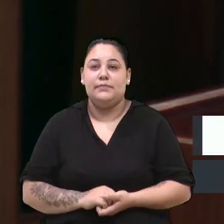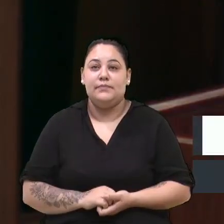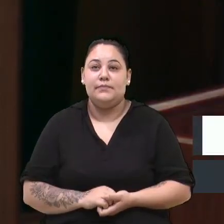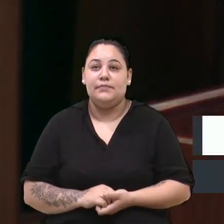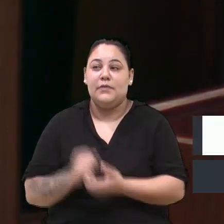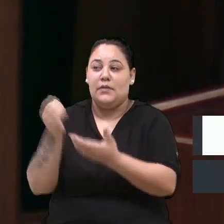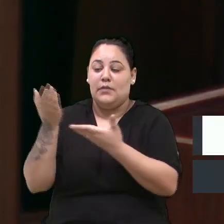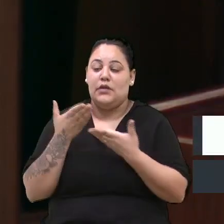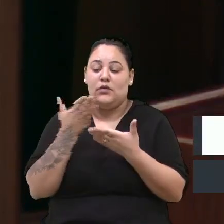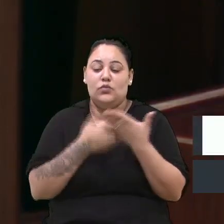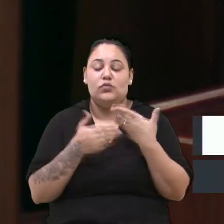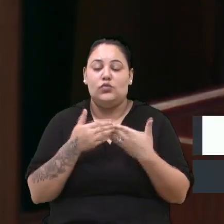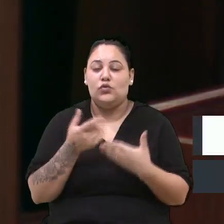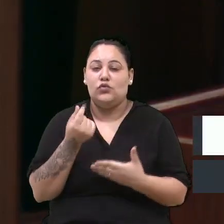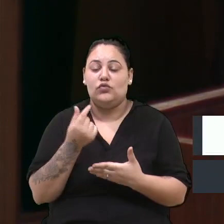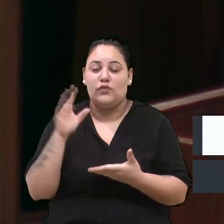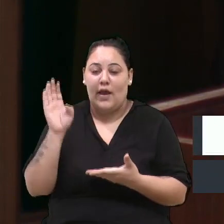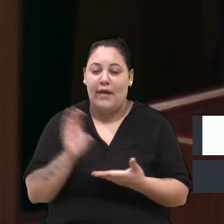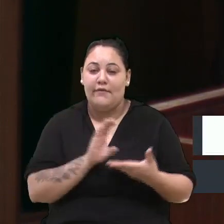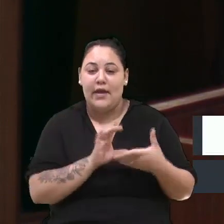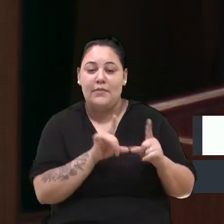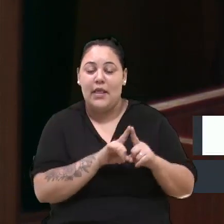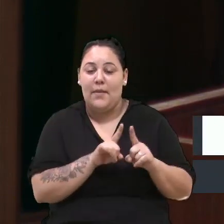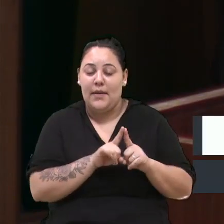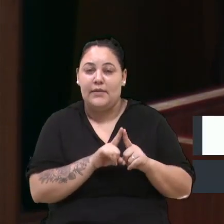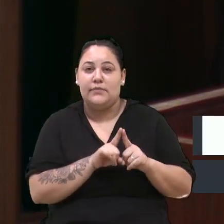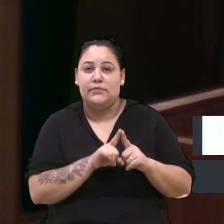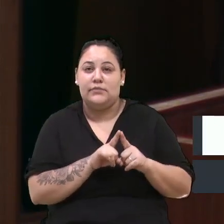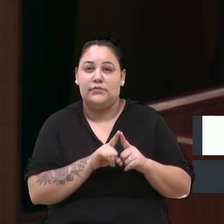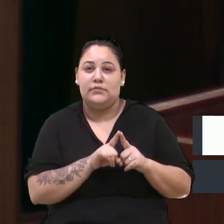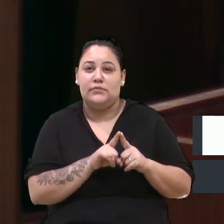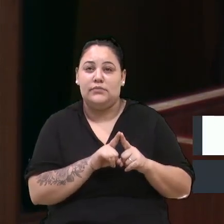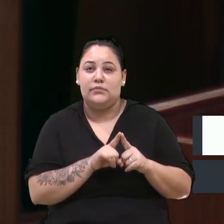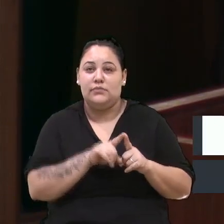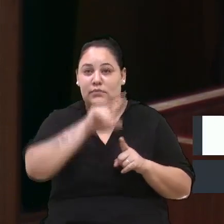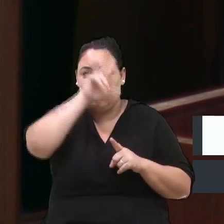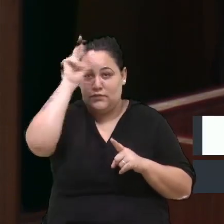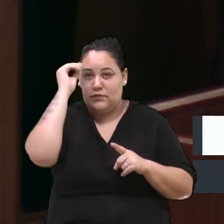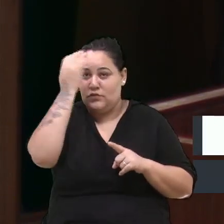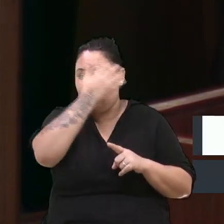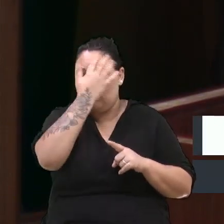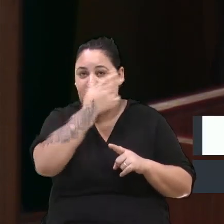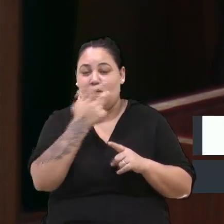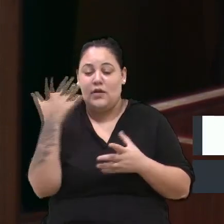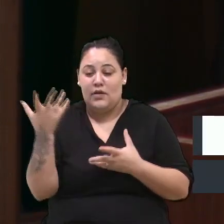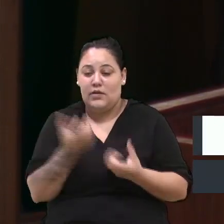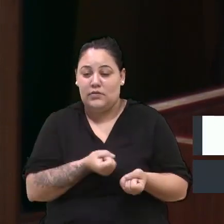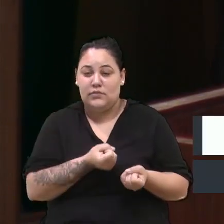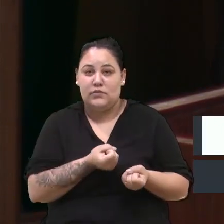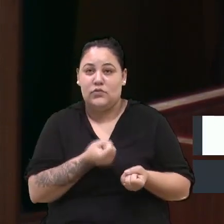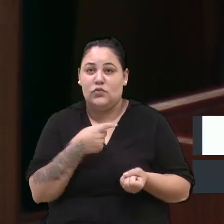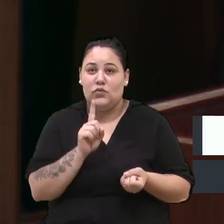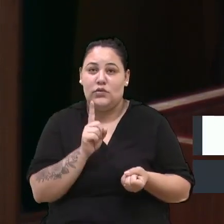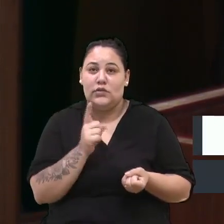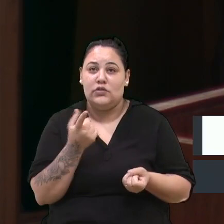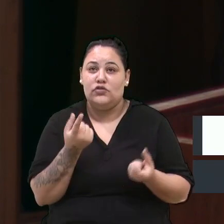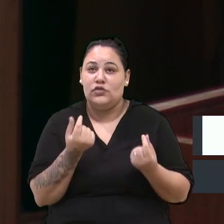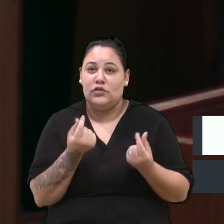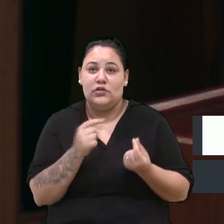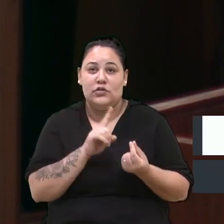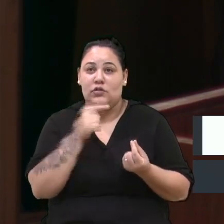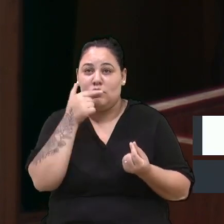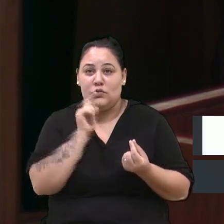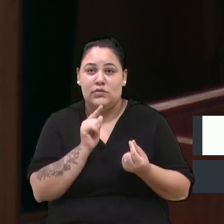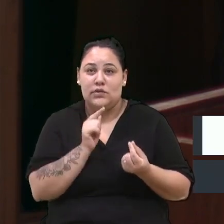todas essas emendas e, quando que o prefeito recebeu a emenda, ele me disse: Fantinel, com esse dinheiro não dá para comprar a patrola porque ela